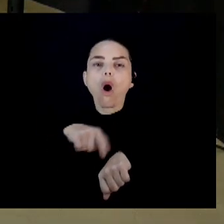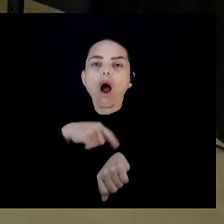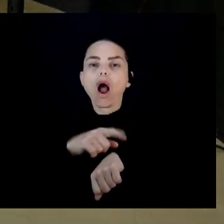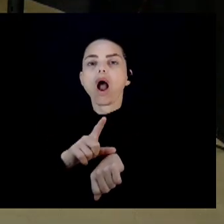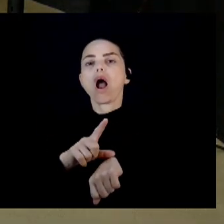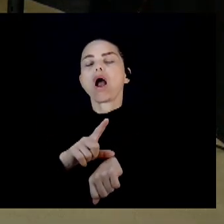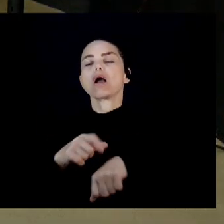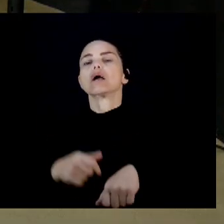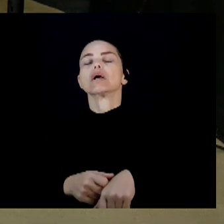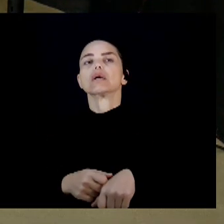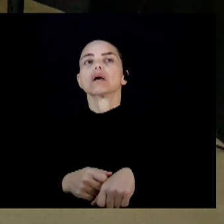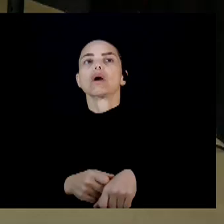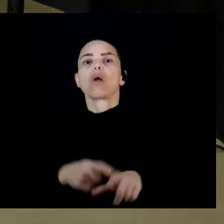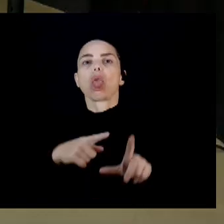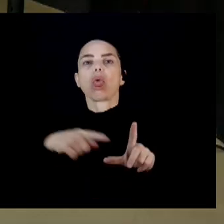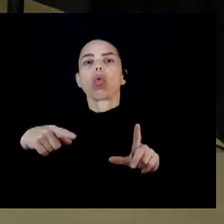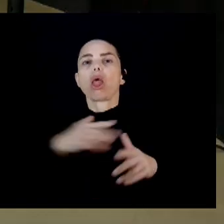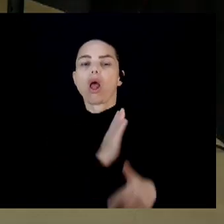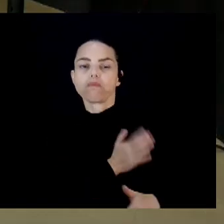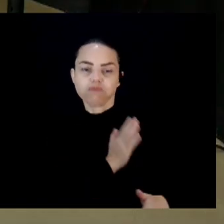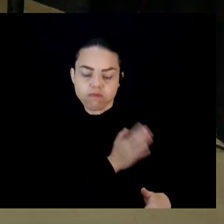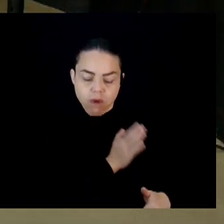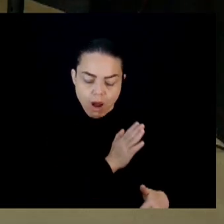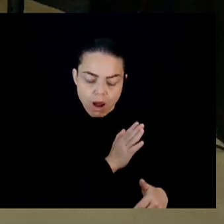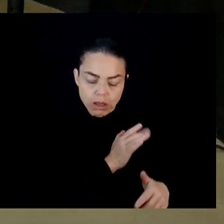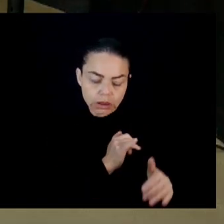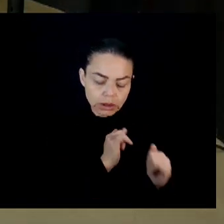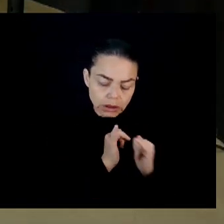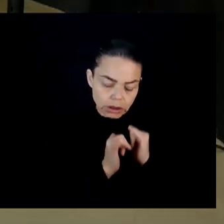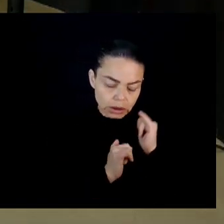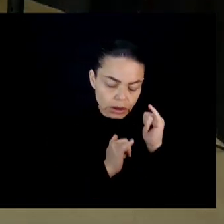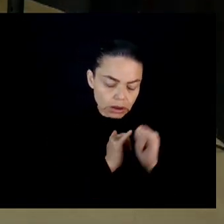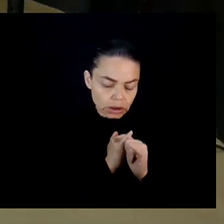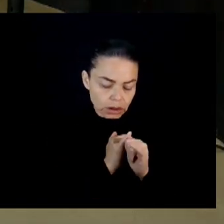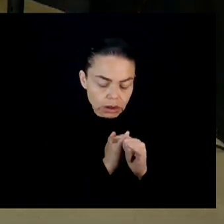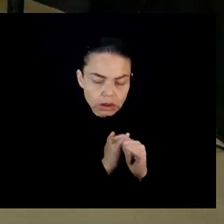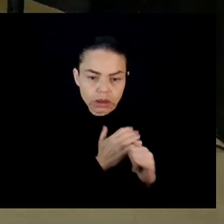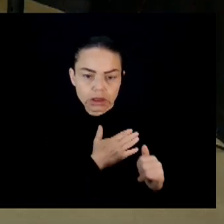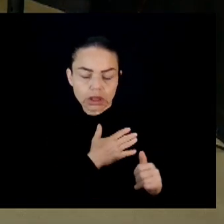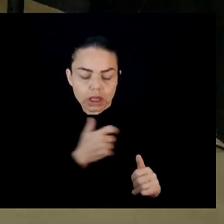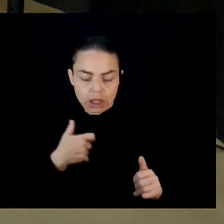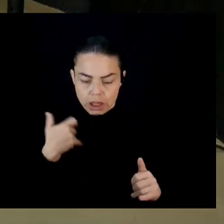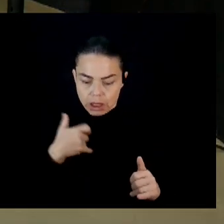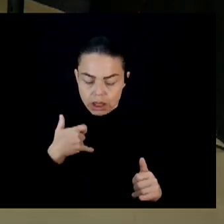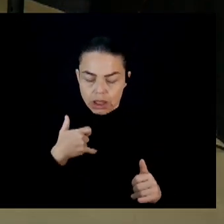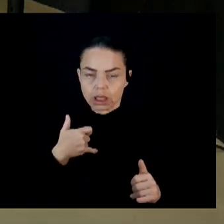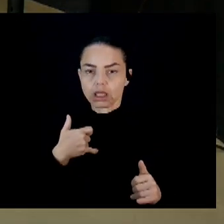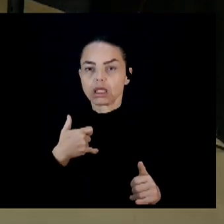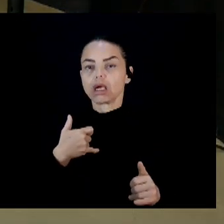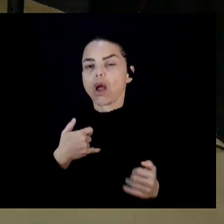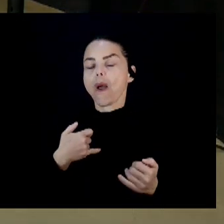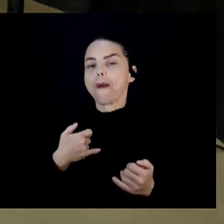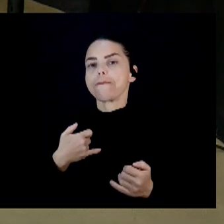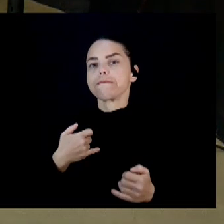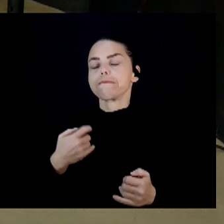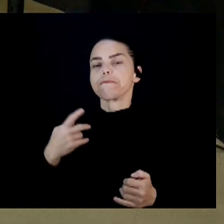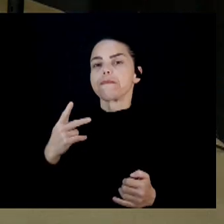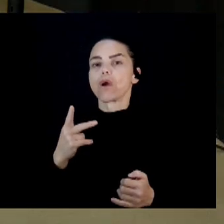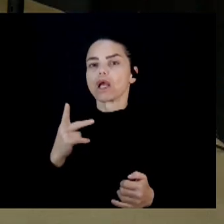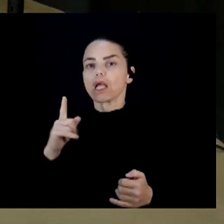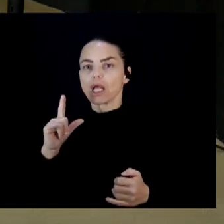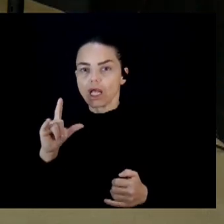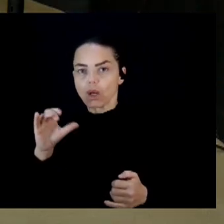cardíaca, ou eu vou lá na internet e vejo, na minha idade, no meu peso, tal, a média de